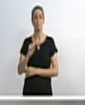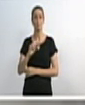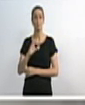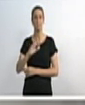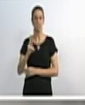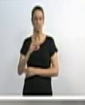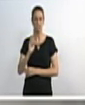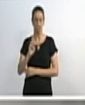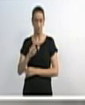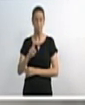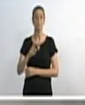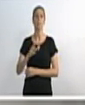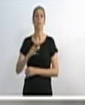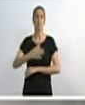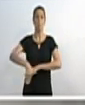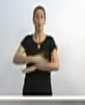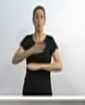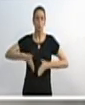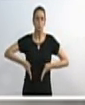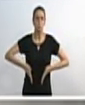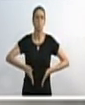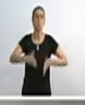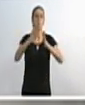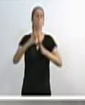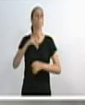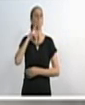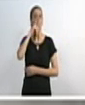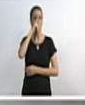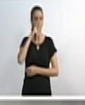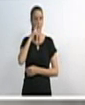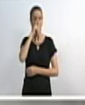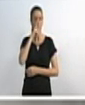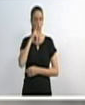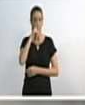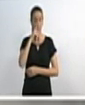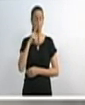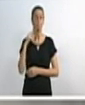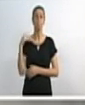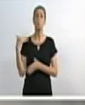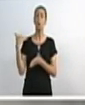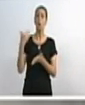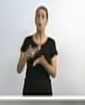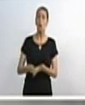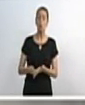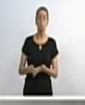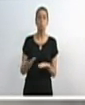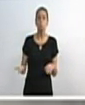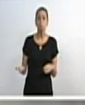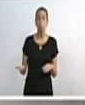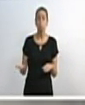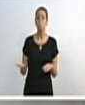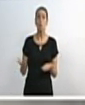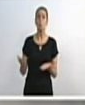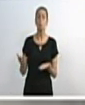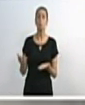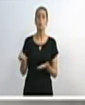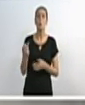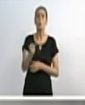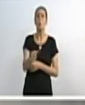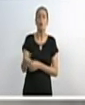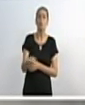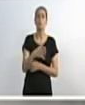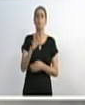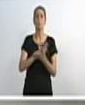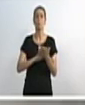essa via é muito perigosa e até então não foi recolocada, não sei se de repente foi para manutenção e